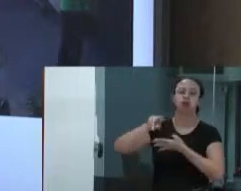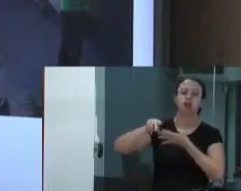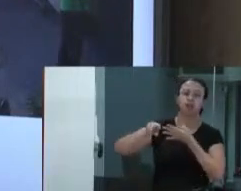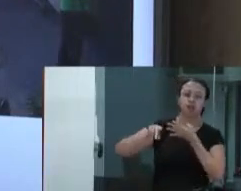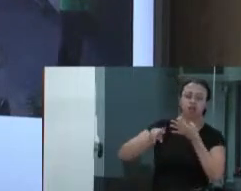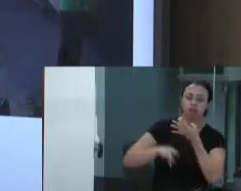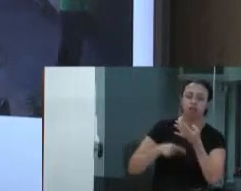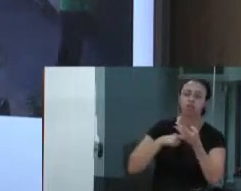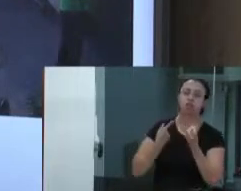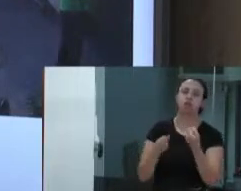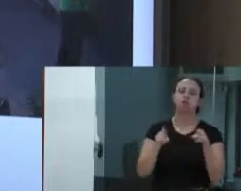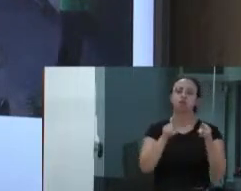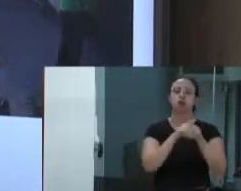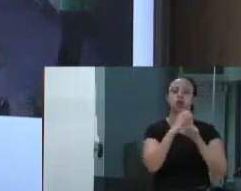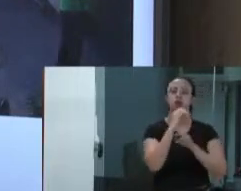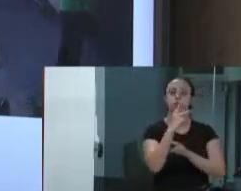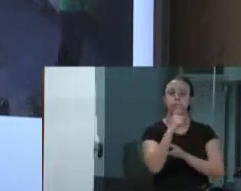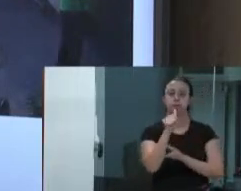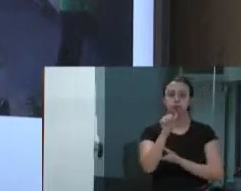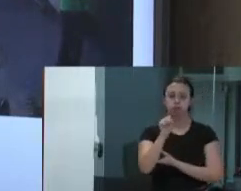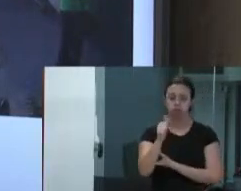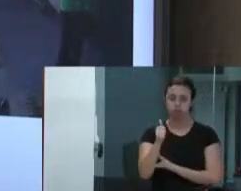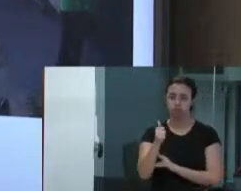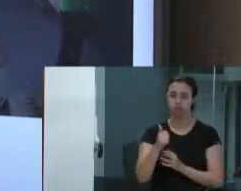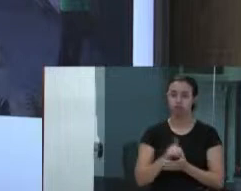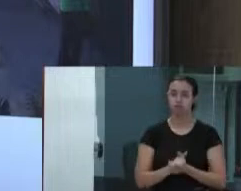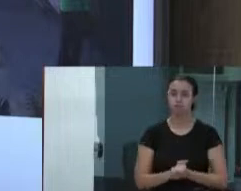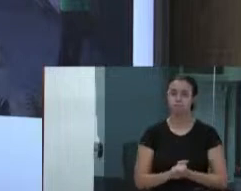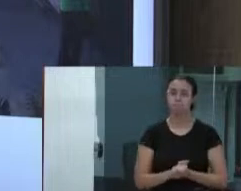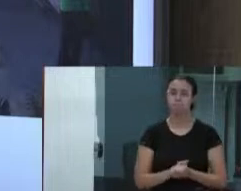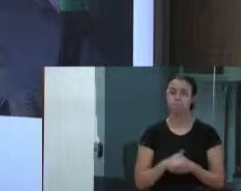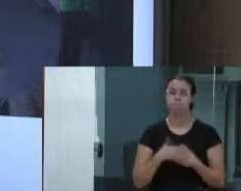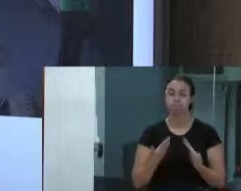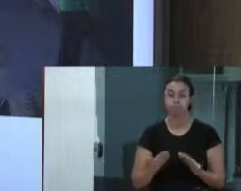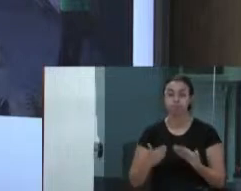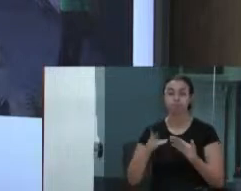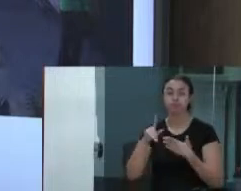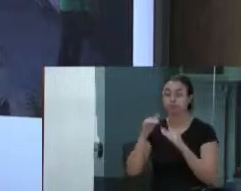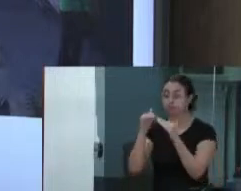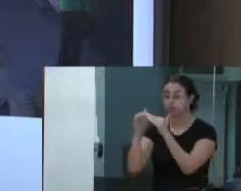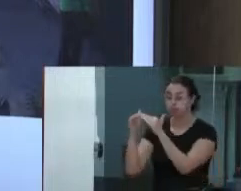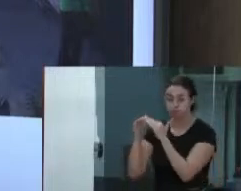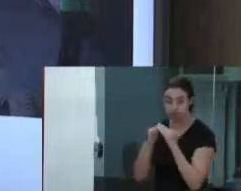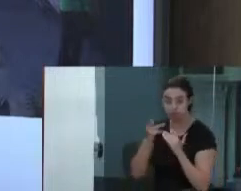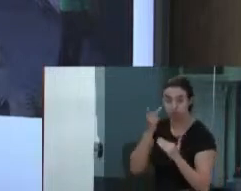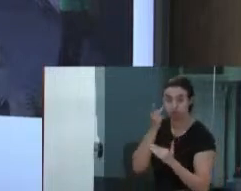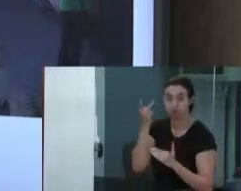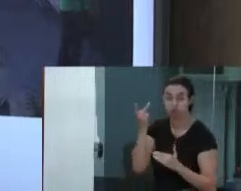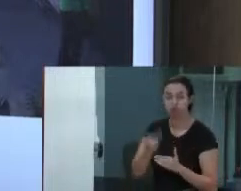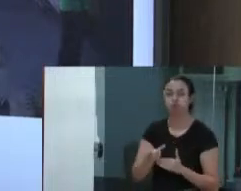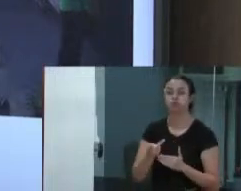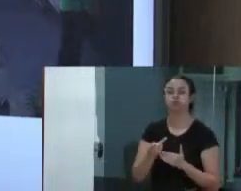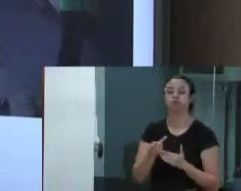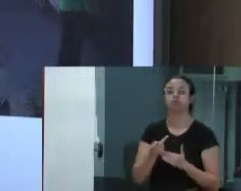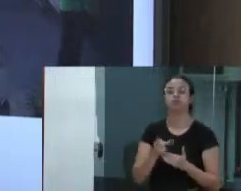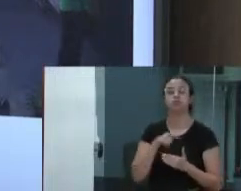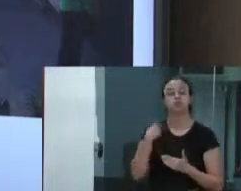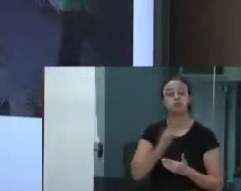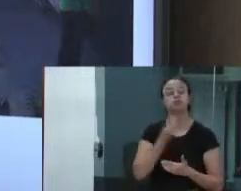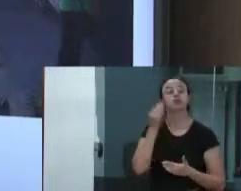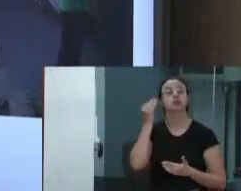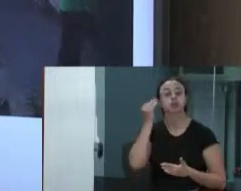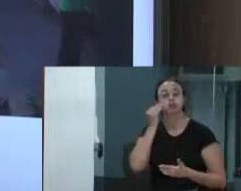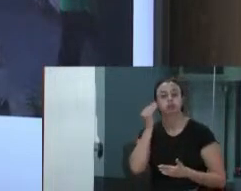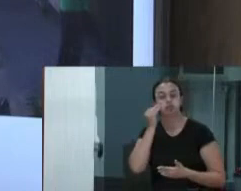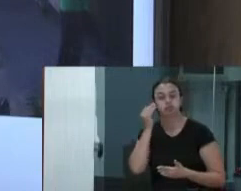aí com a Copasa e a Censul. Então foram municípios que, foram domicílios que foram visitados, né, para que a gente